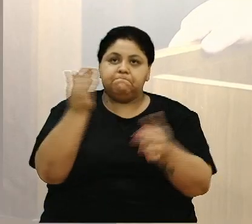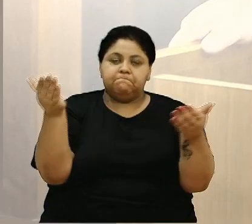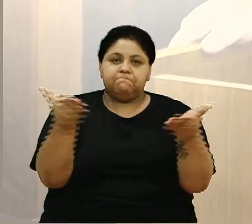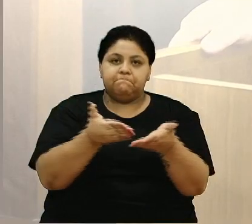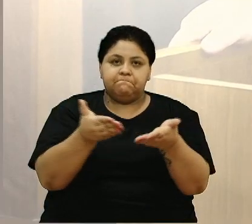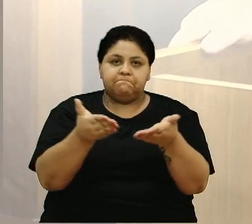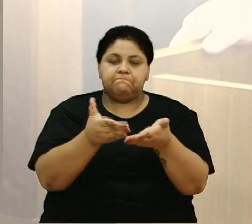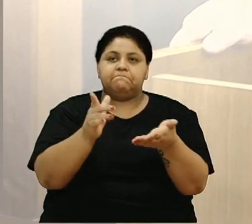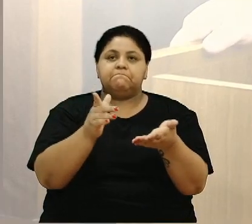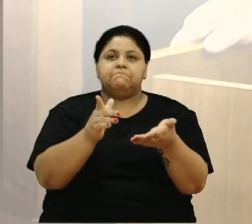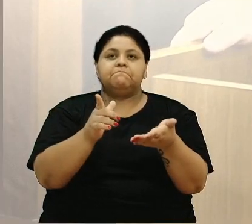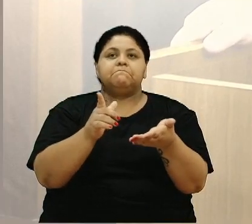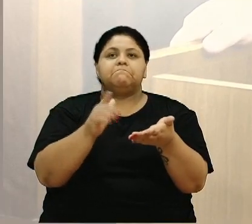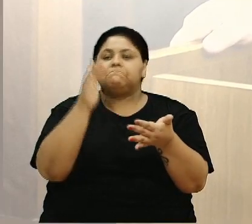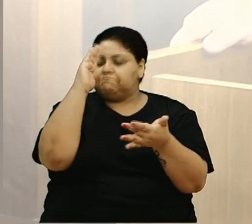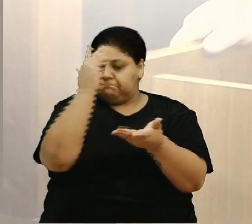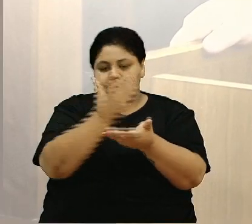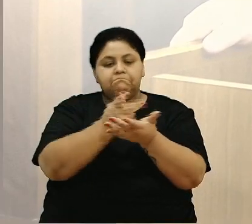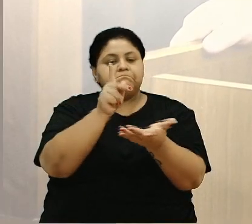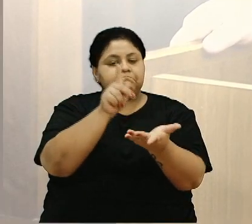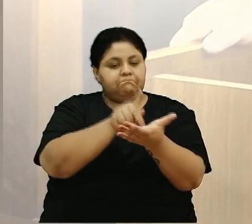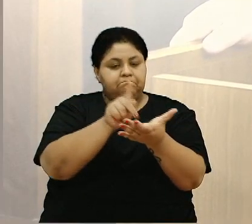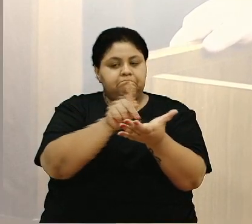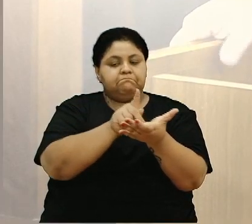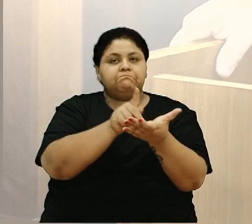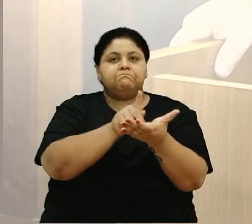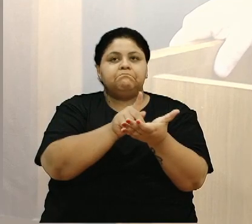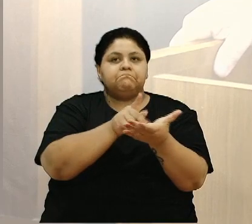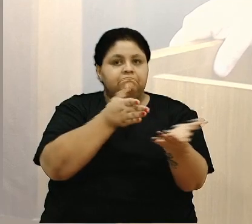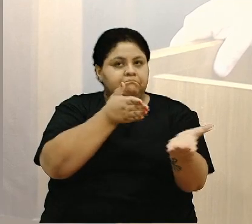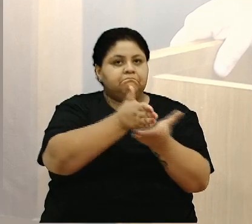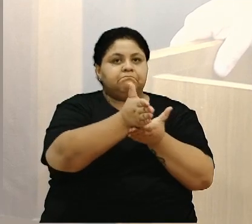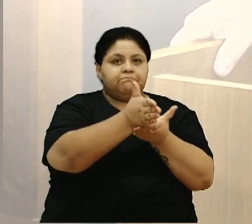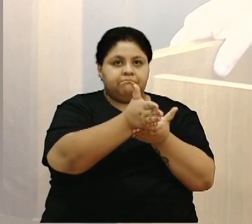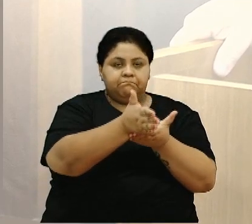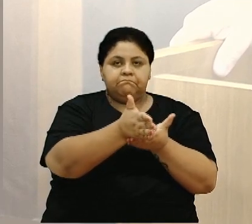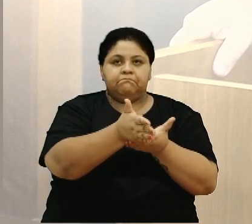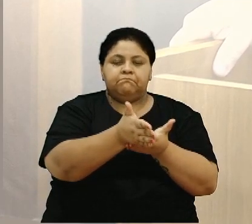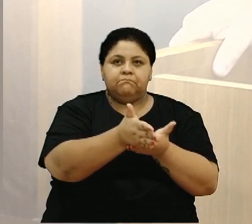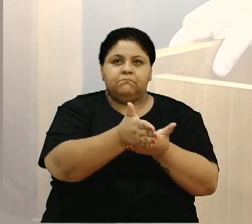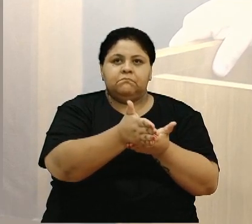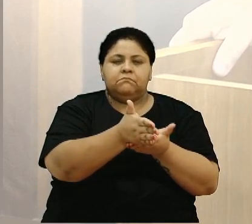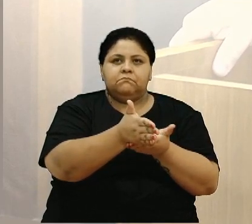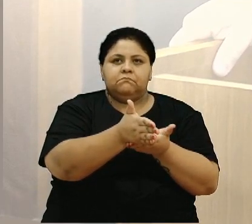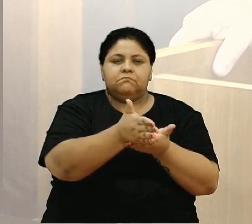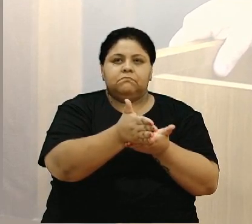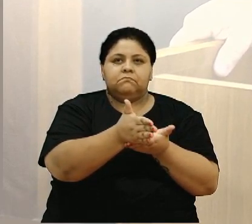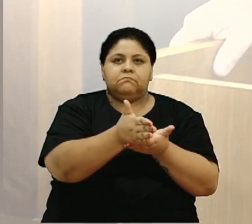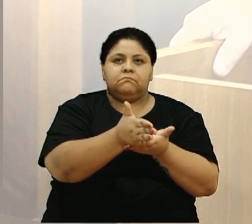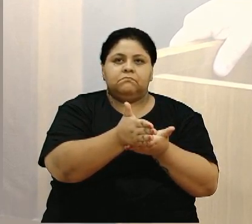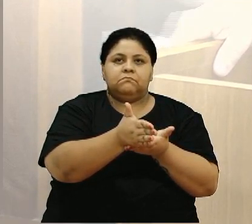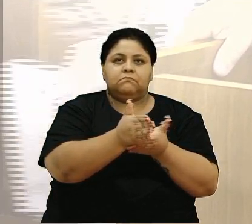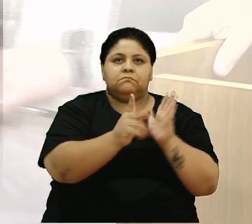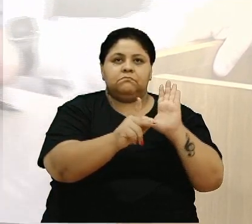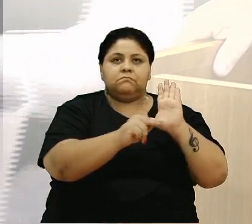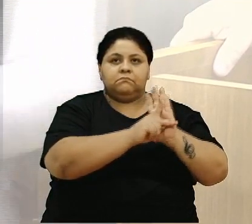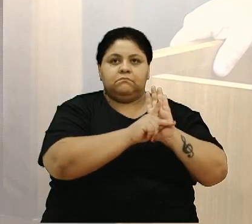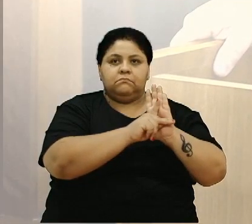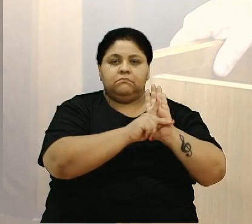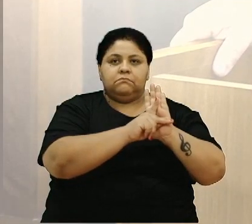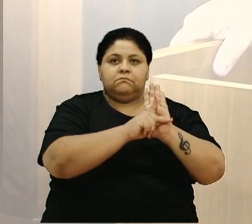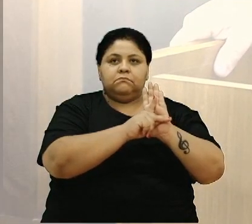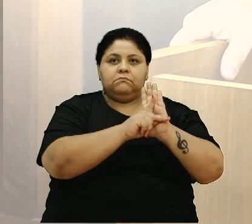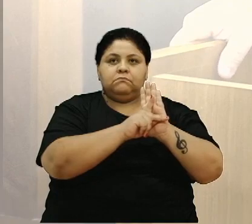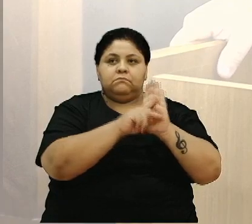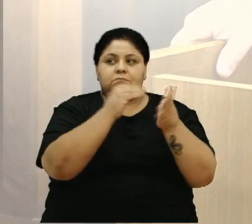Hoje tenho absoluta certeza que os nobres pares aprovarão esse projeto vindo do